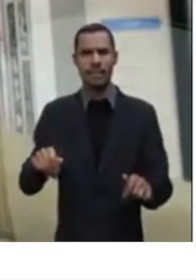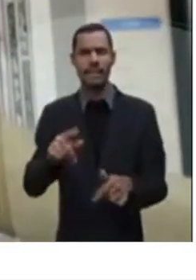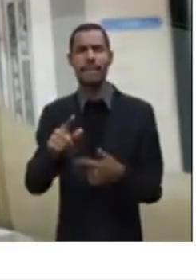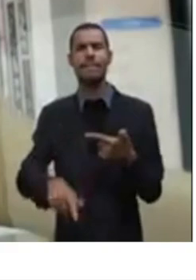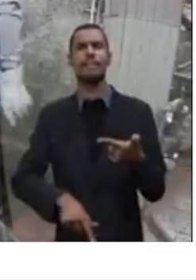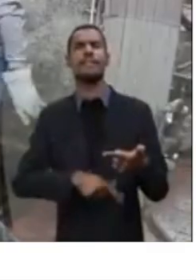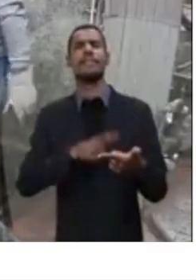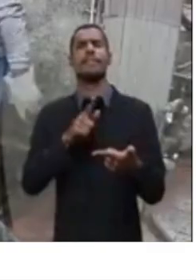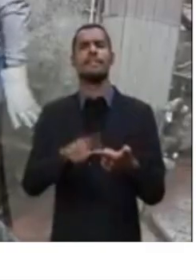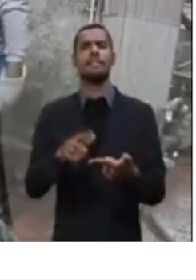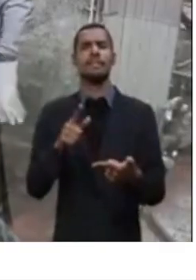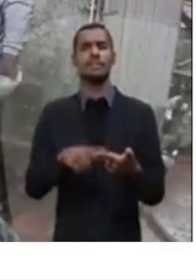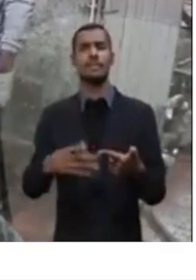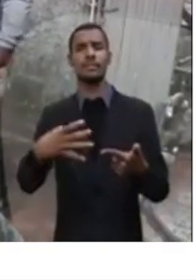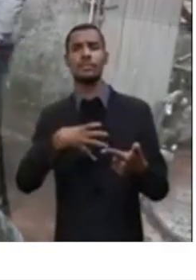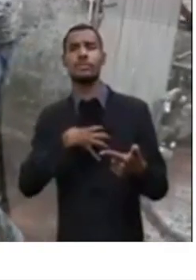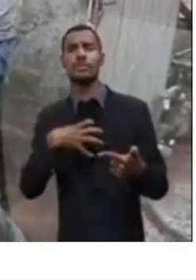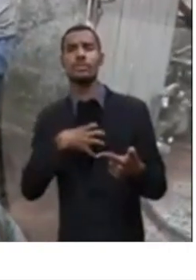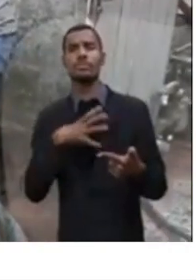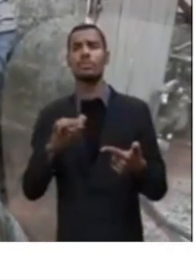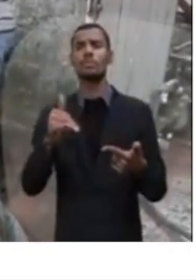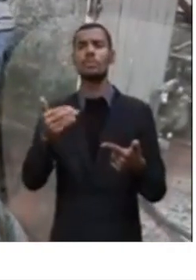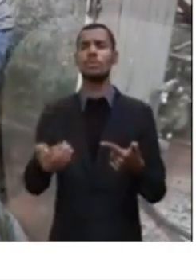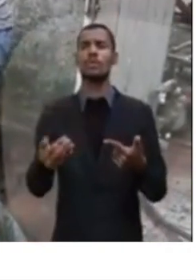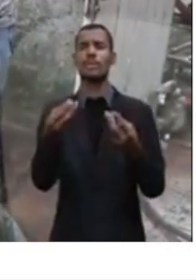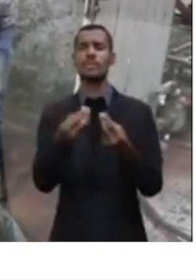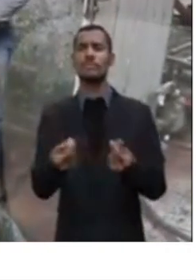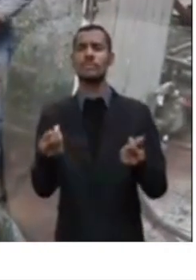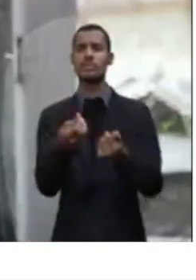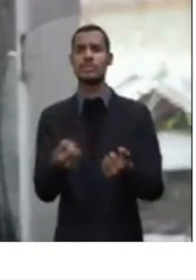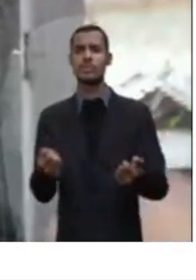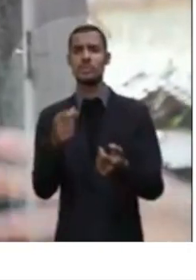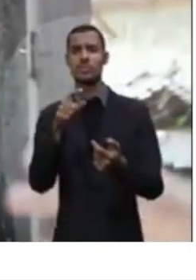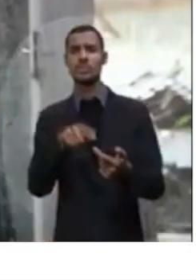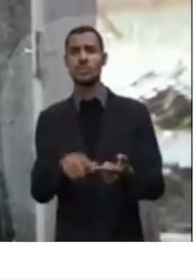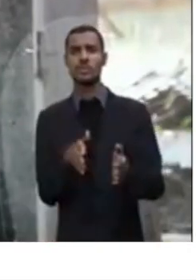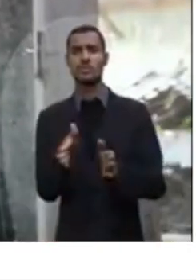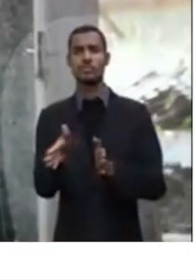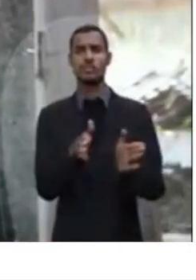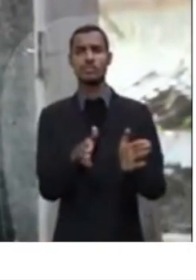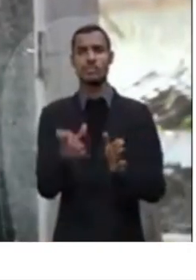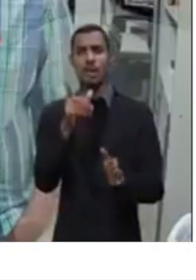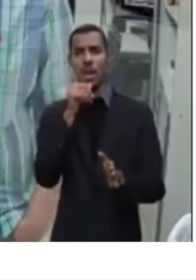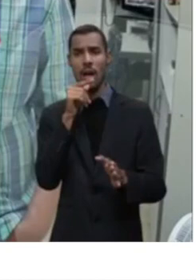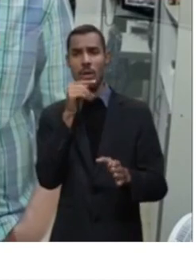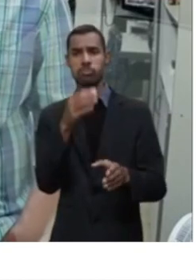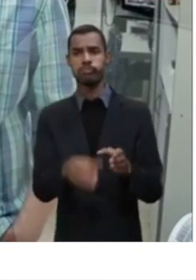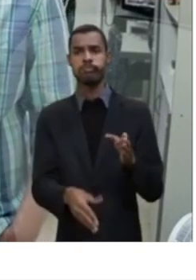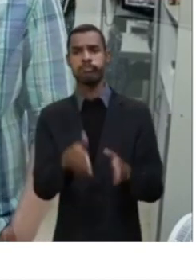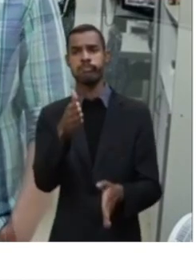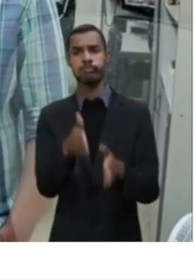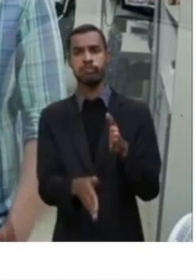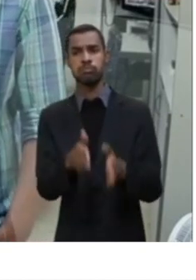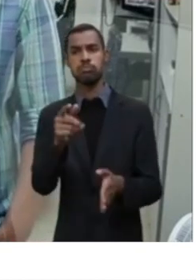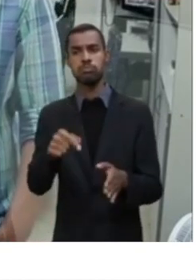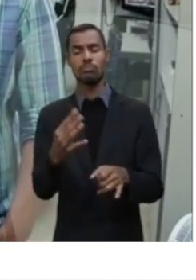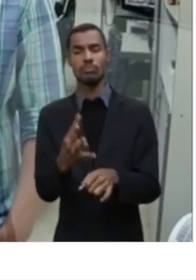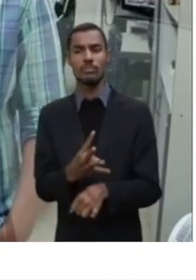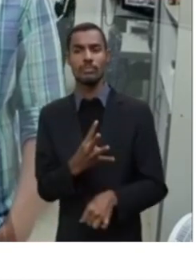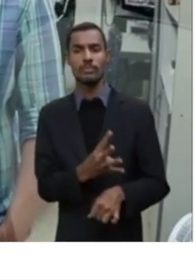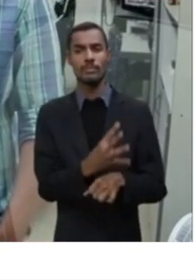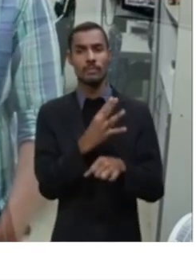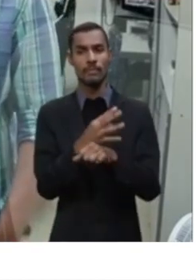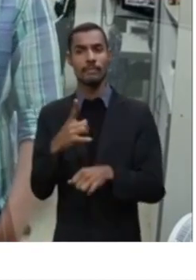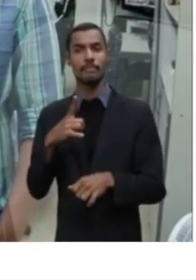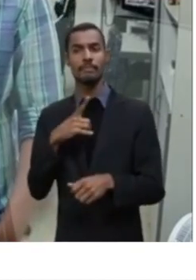né? O tipo de solo, as espessuras das camadas, a posição do nível d'água, a progressão de resistência